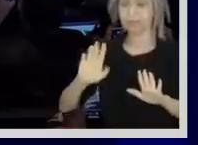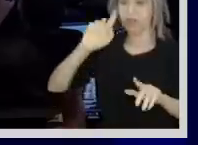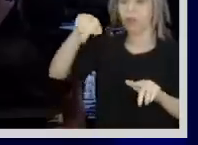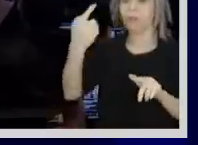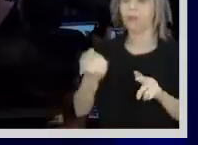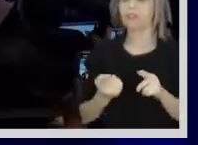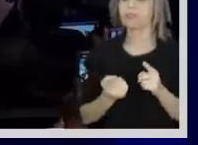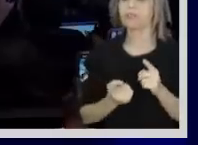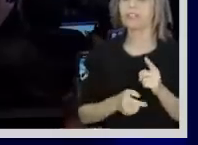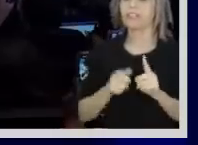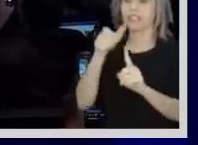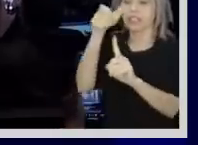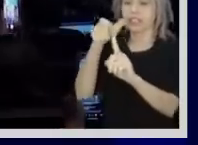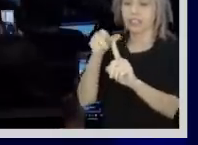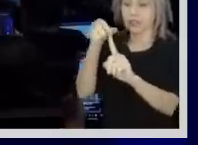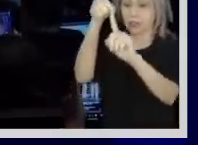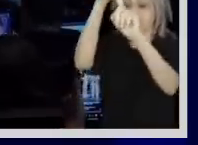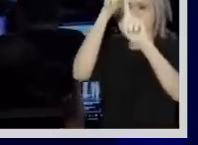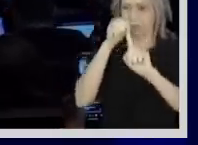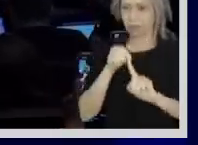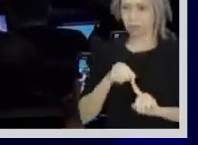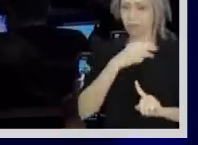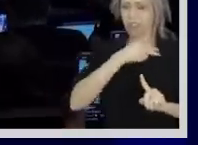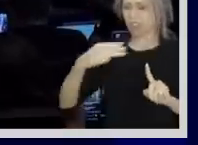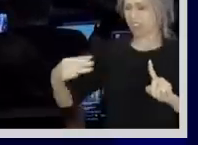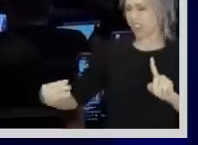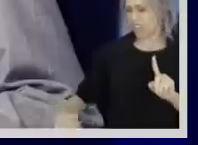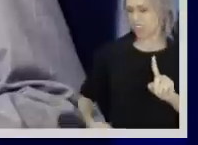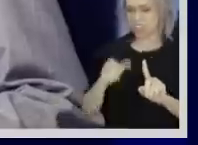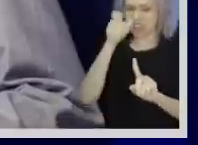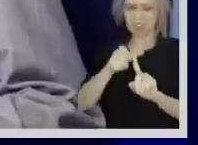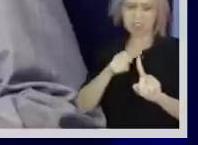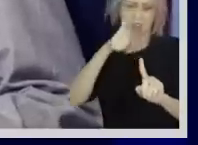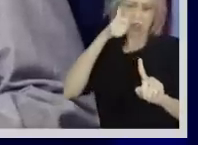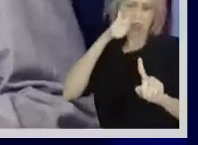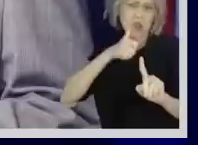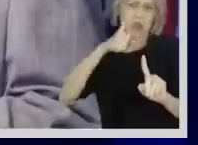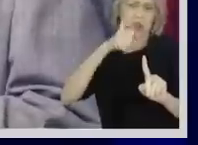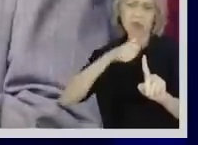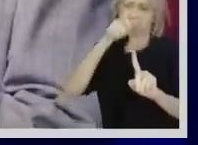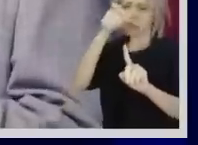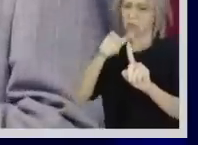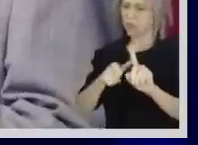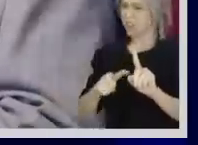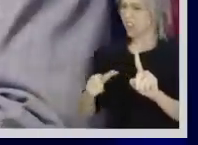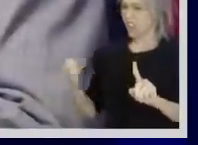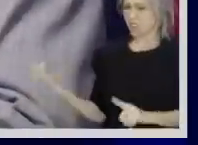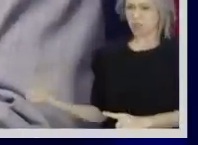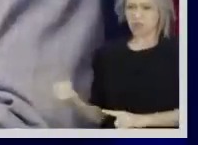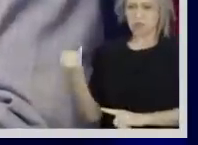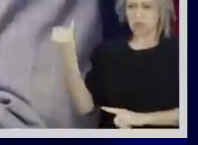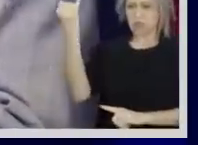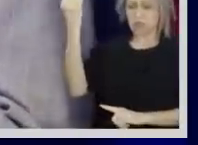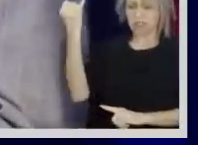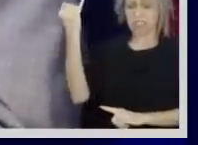a reboque dos demais ministros, não é? Isso que acontece. Ela não é nada além de uma burocrata